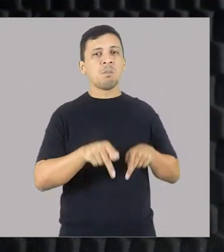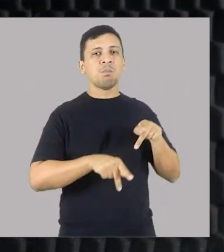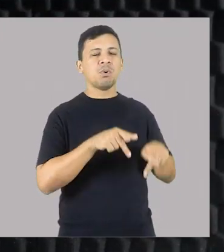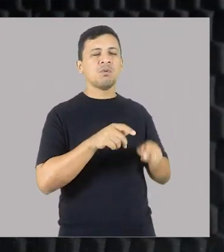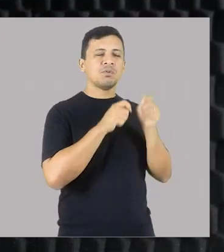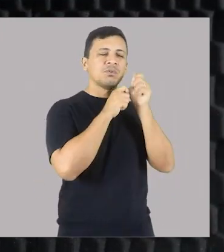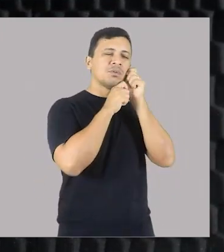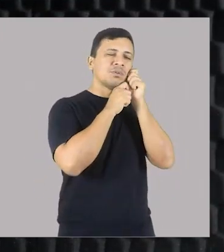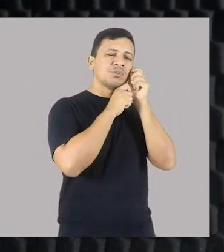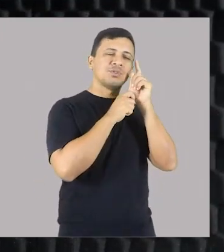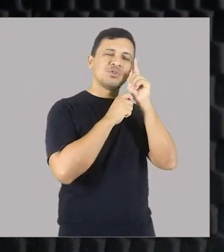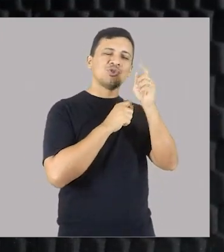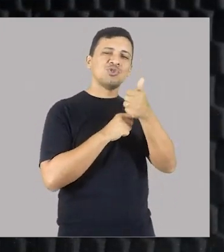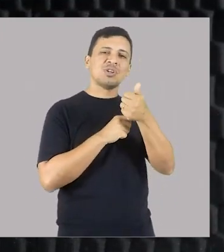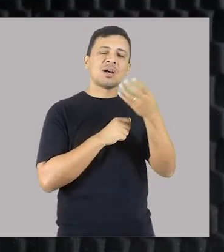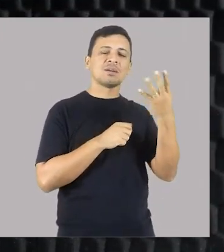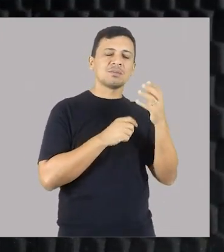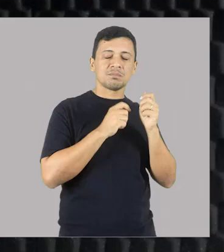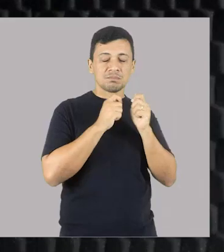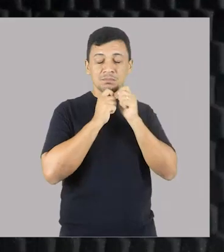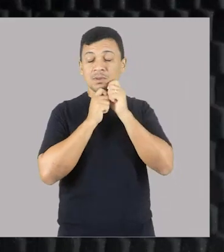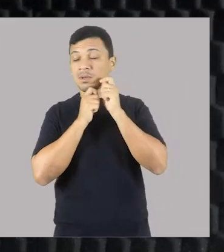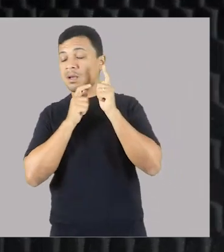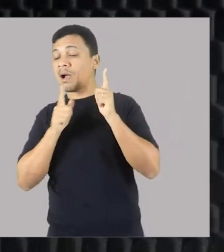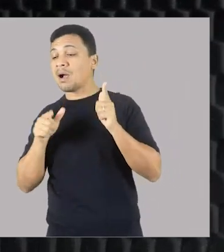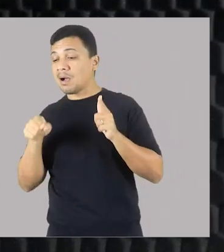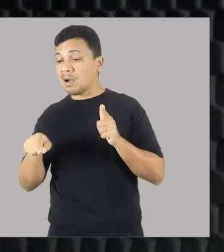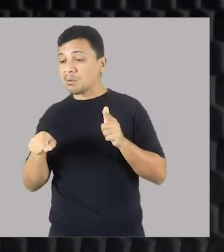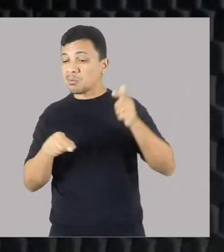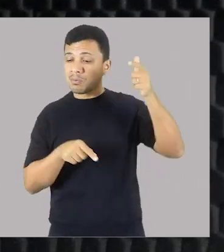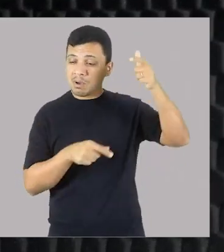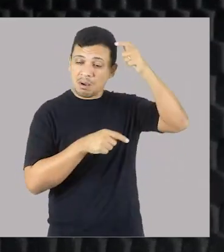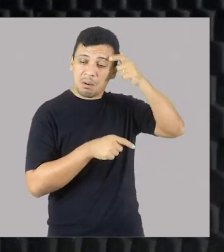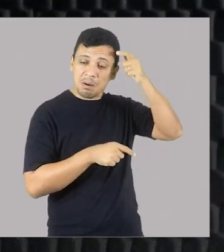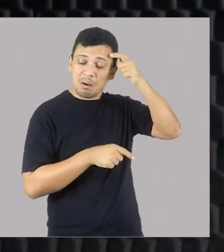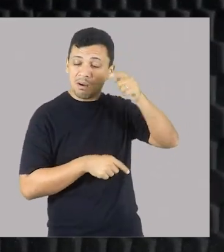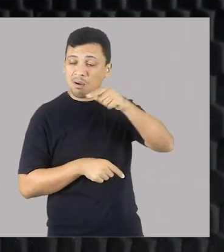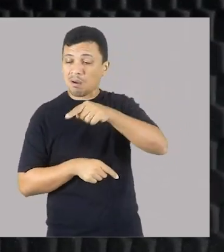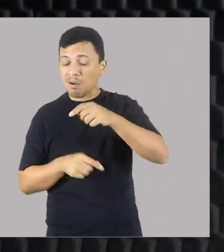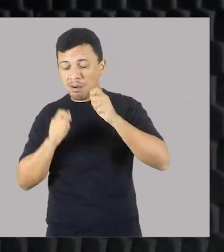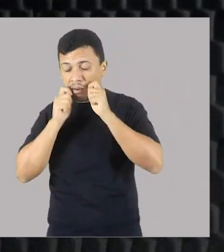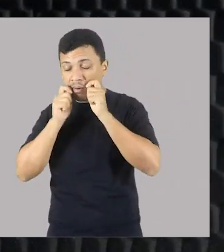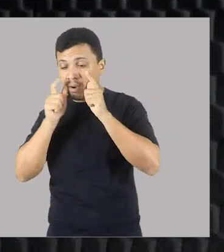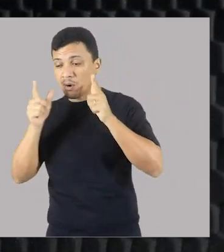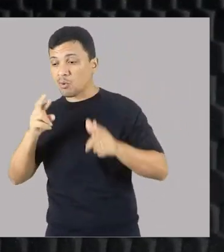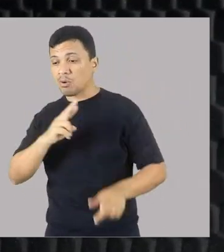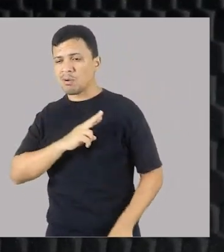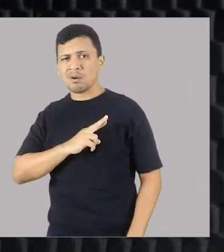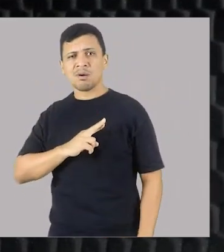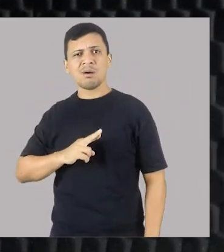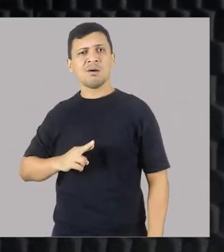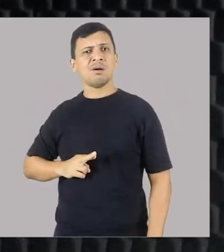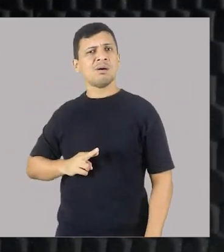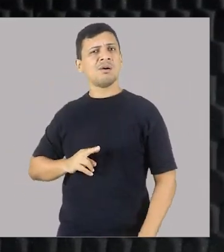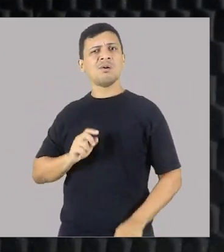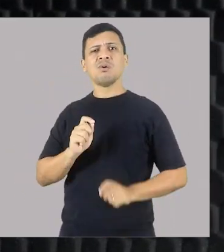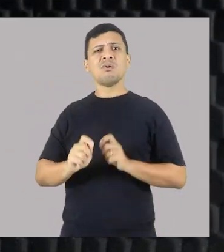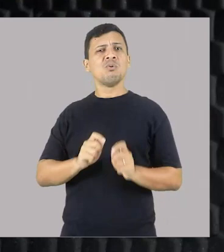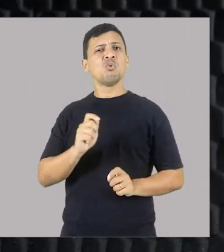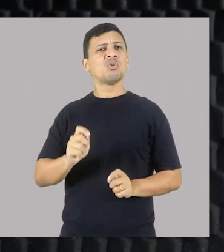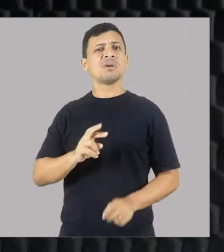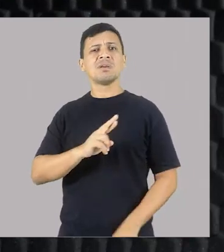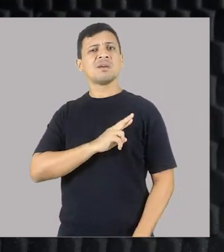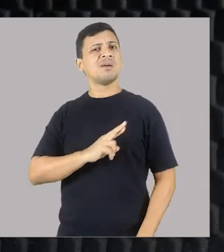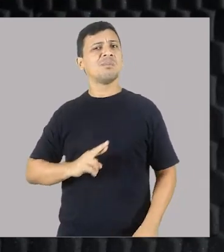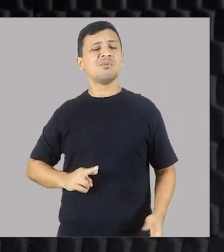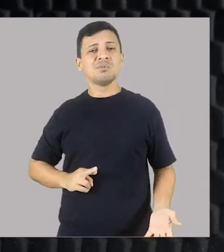na monarquia e acordou no outro dia na República. E só fosse saber que era República alguns dias depois. O povo